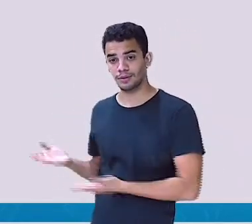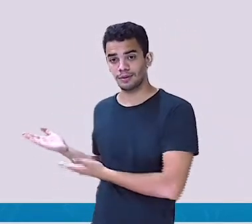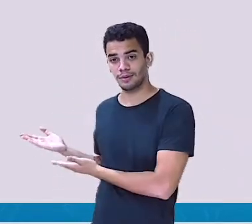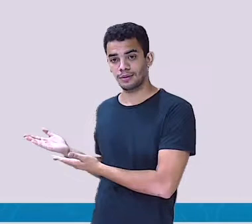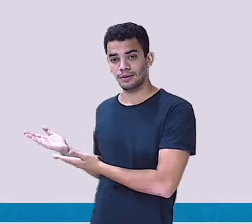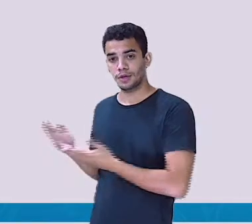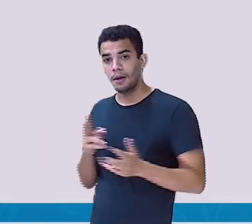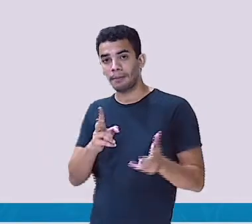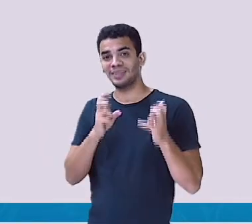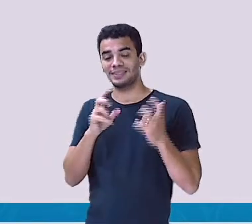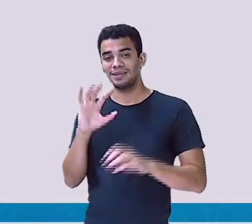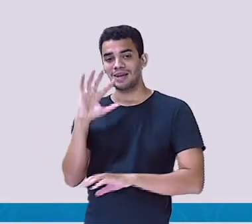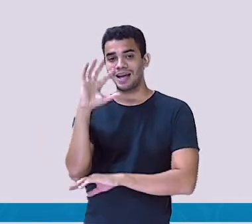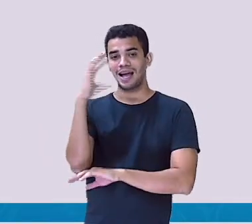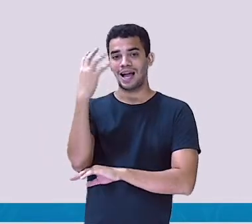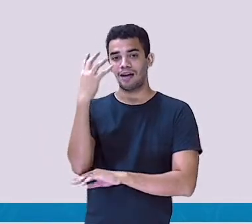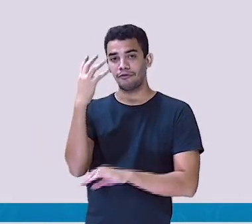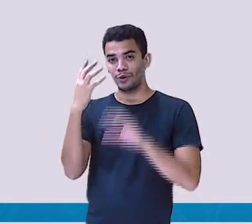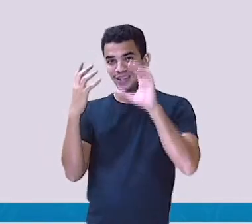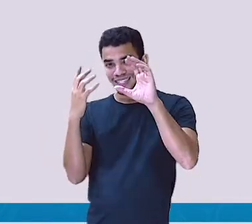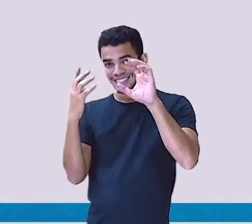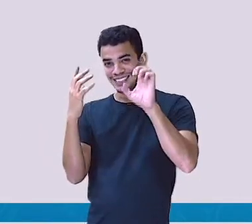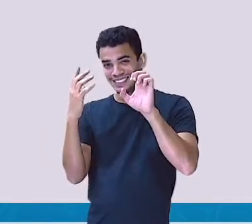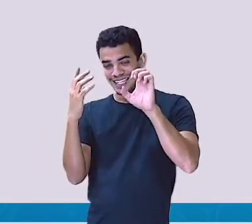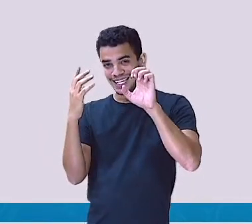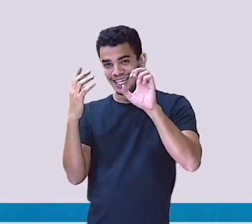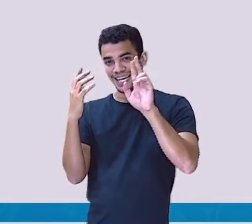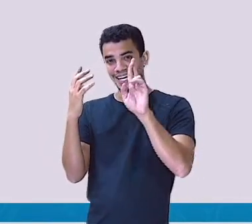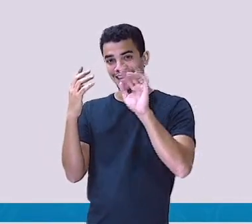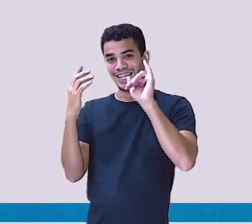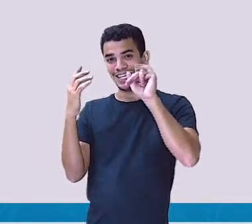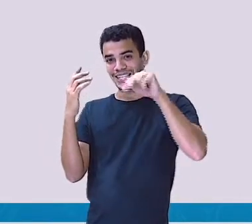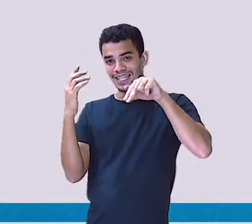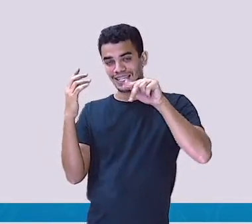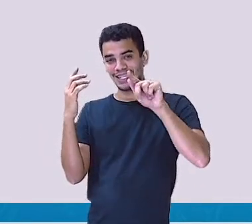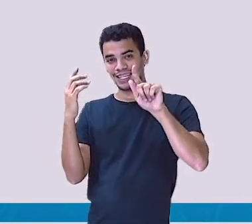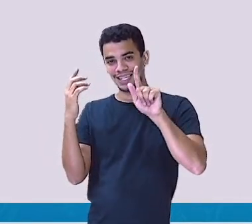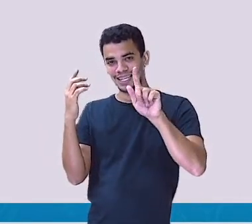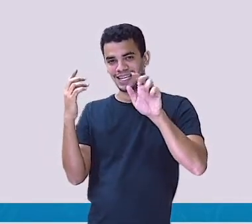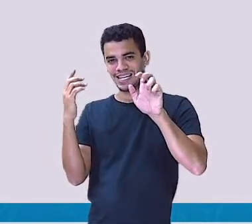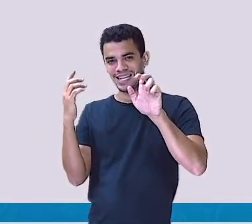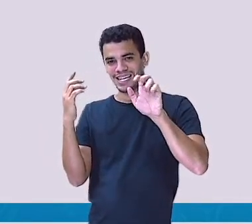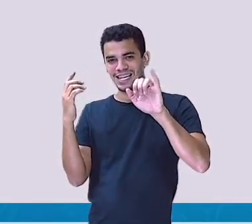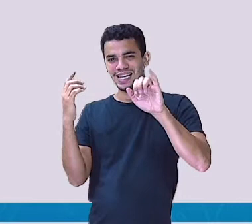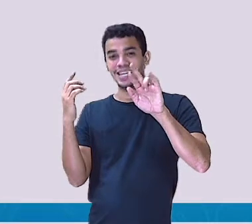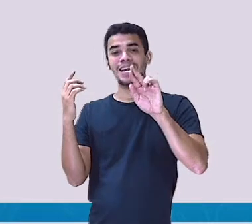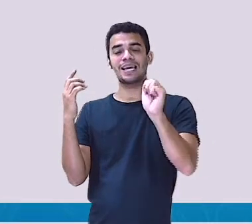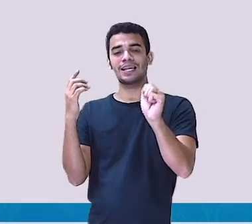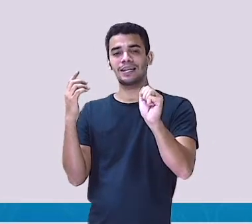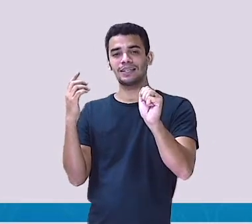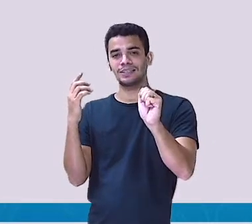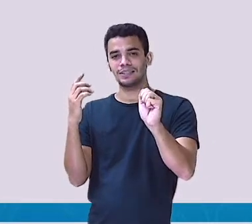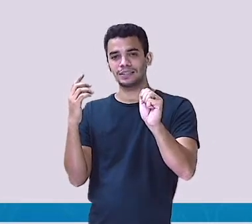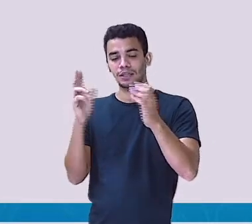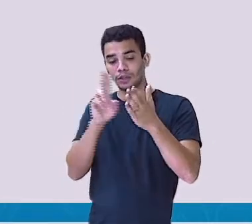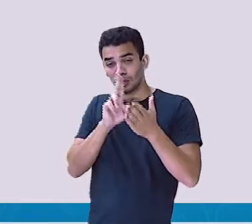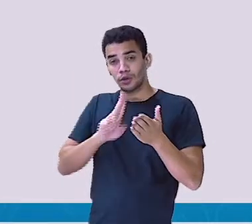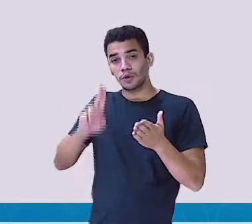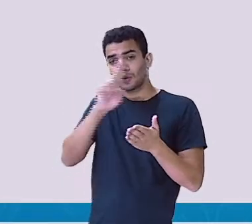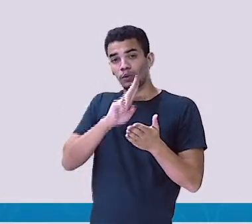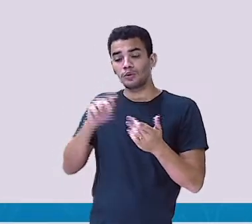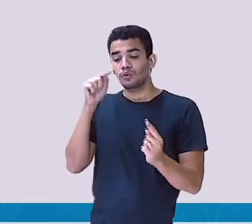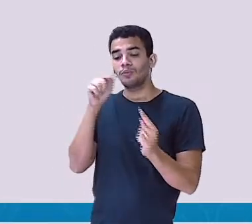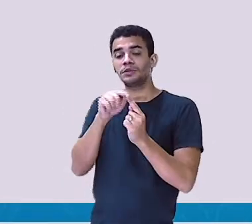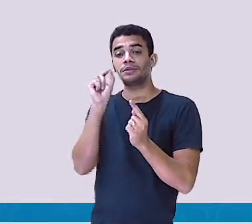da seringueira, né, que usa aquele líquido que sai da árvore para fabricação de borracha. Então, a